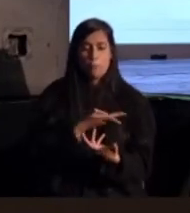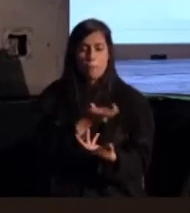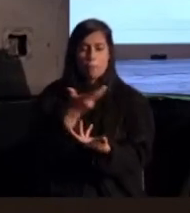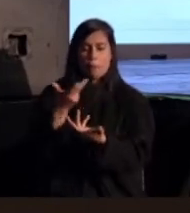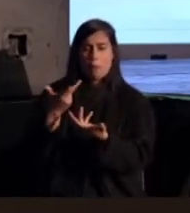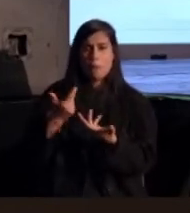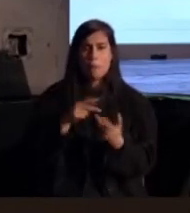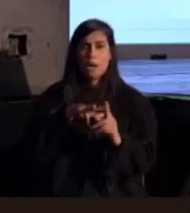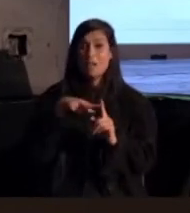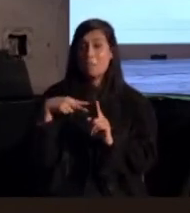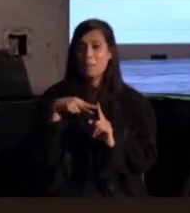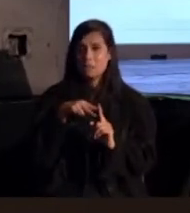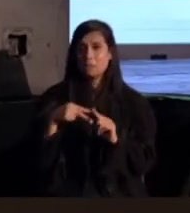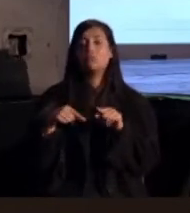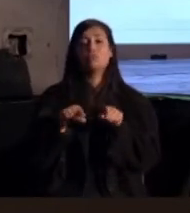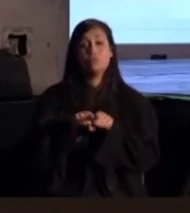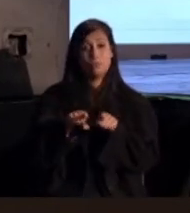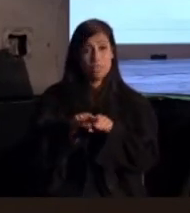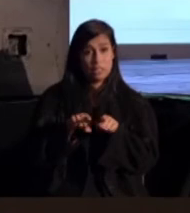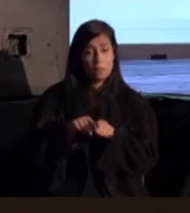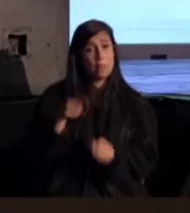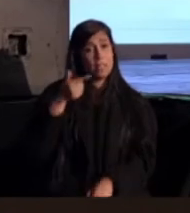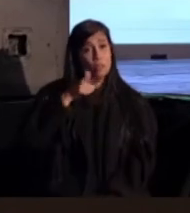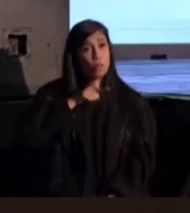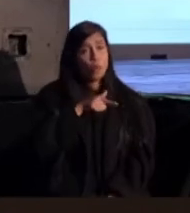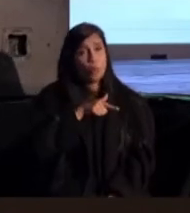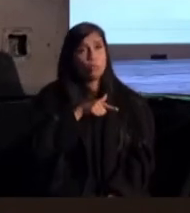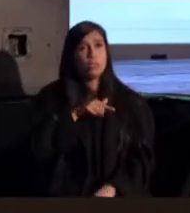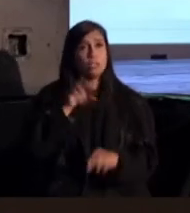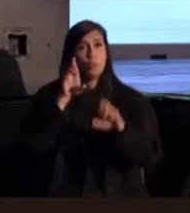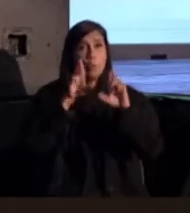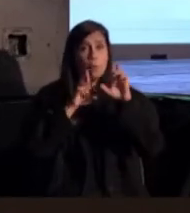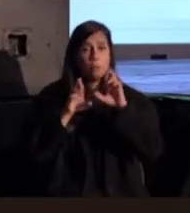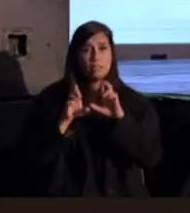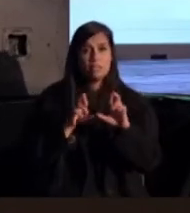abstrações, de fazer articulações e cálculos, de